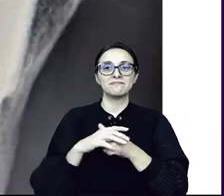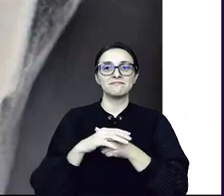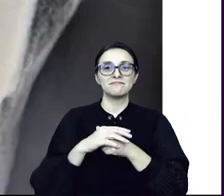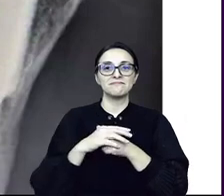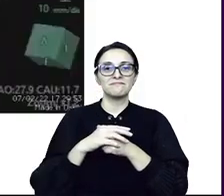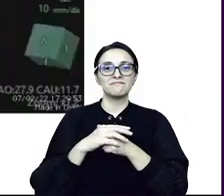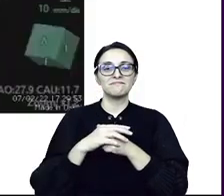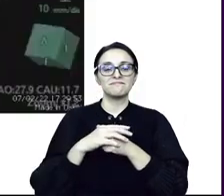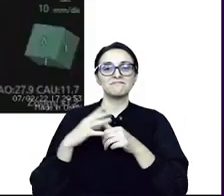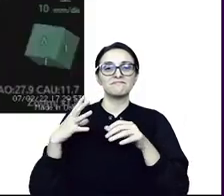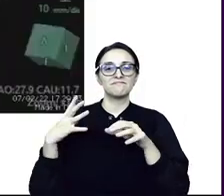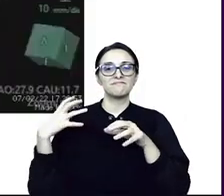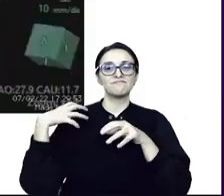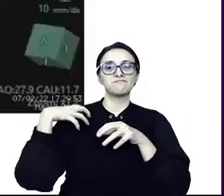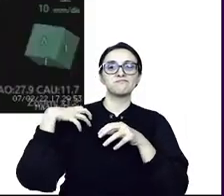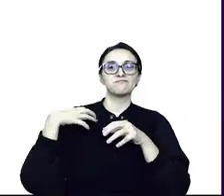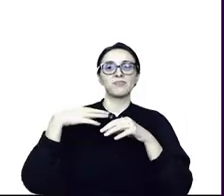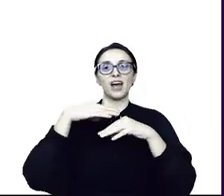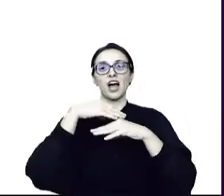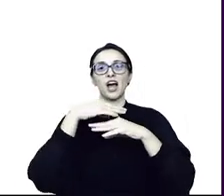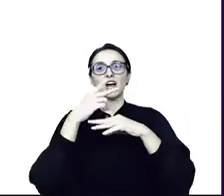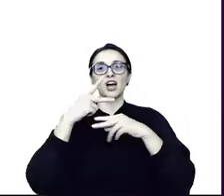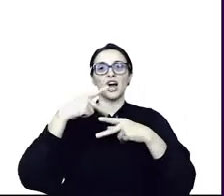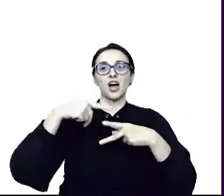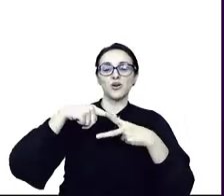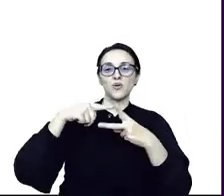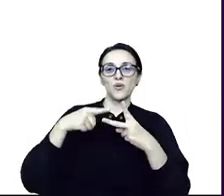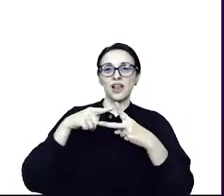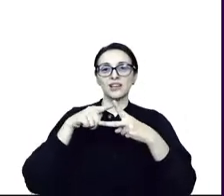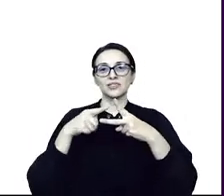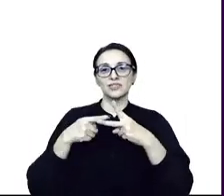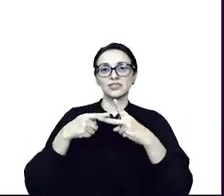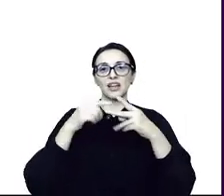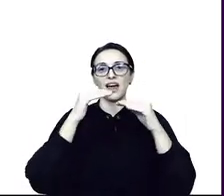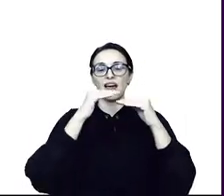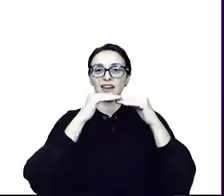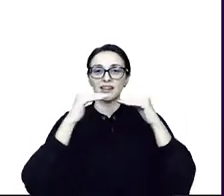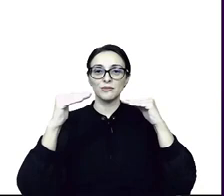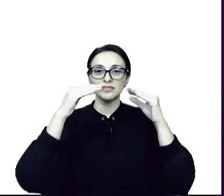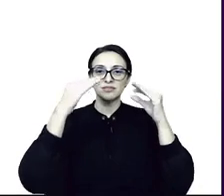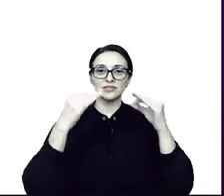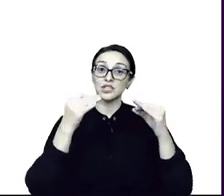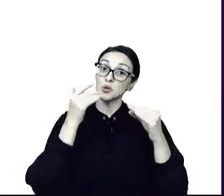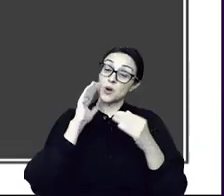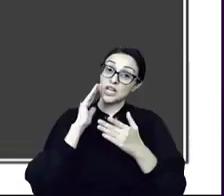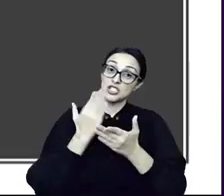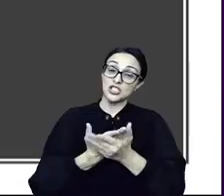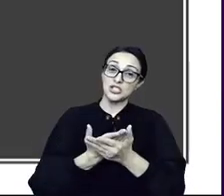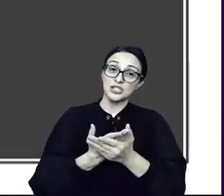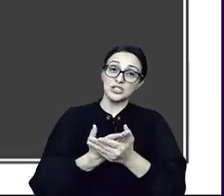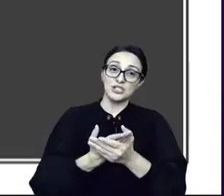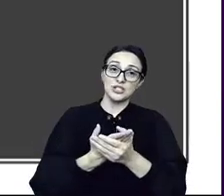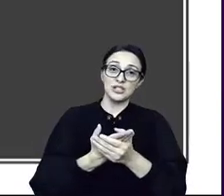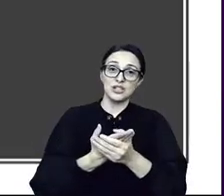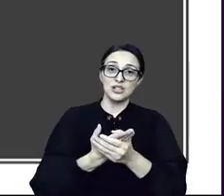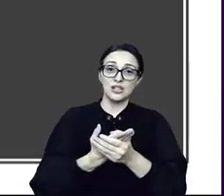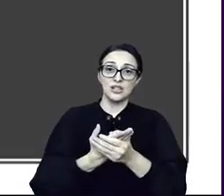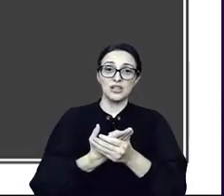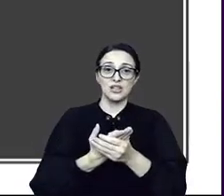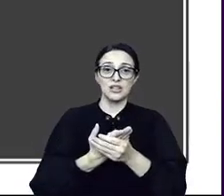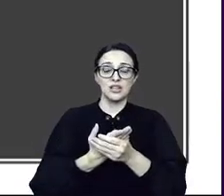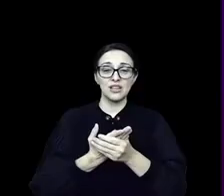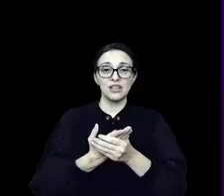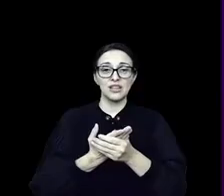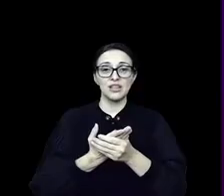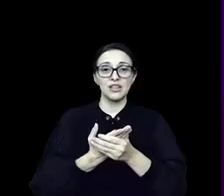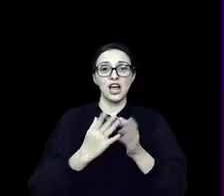Fiz um enxerto posterior, angulado, consegui um alinhamento adequado, eu acredito. Eu usei o modelo, ele não